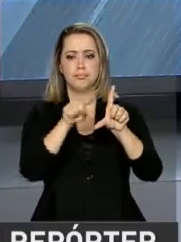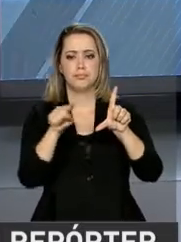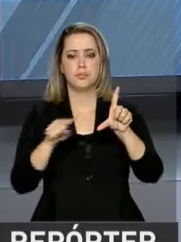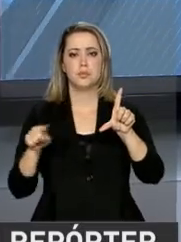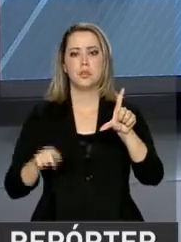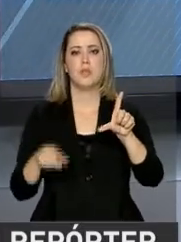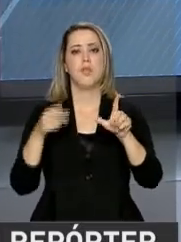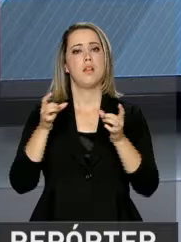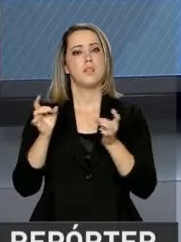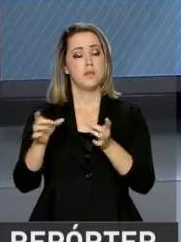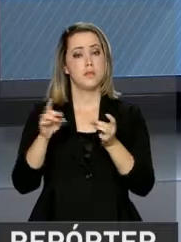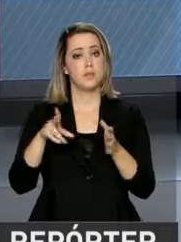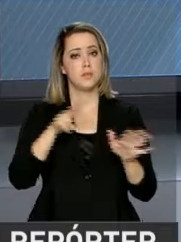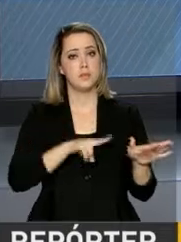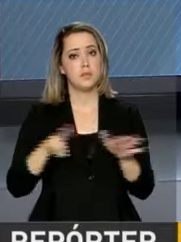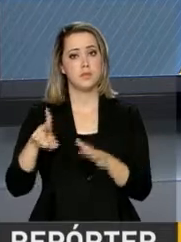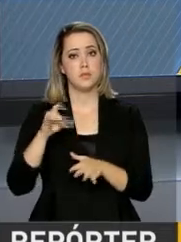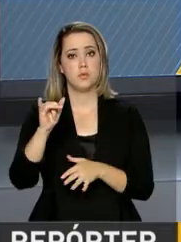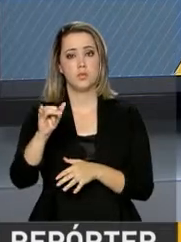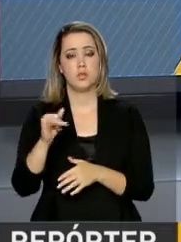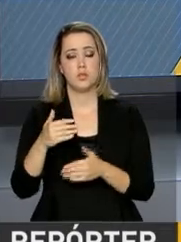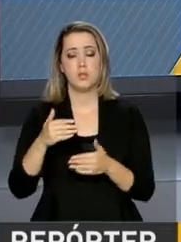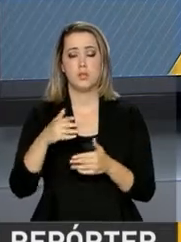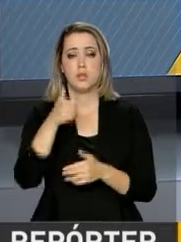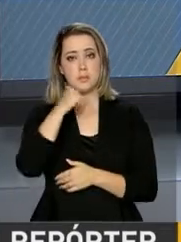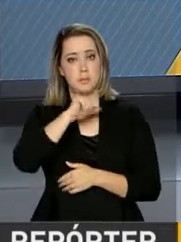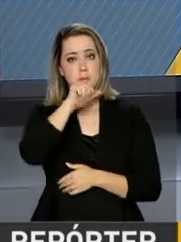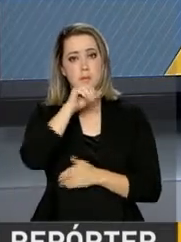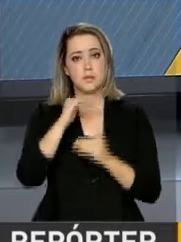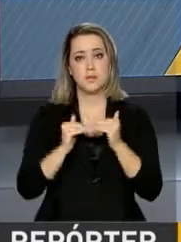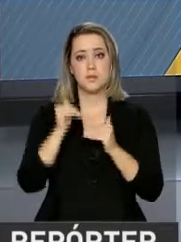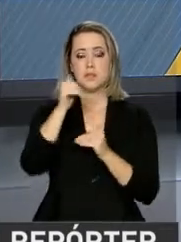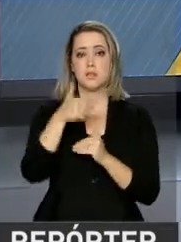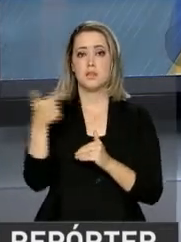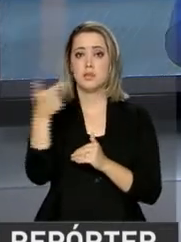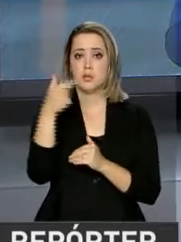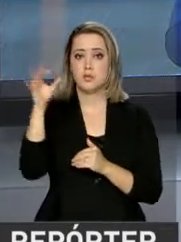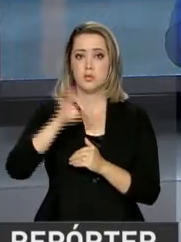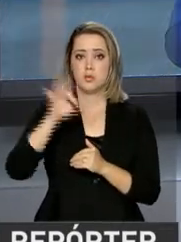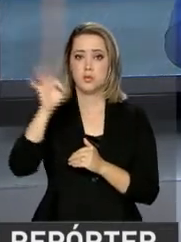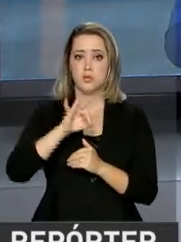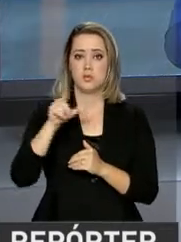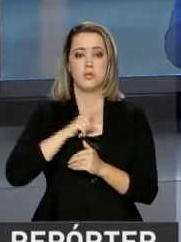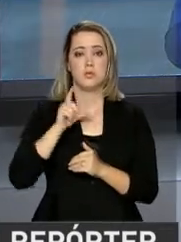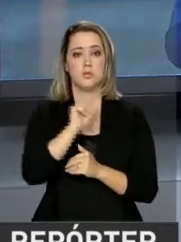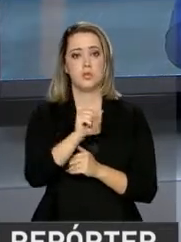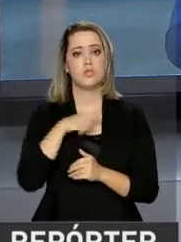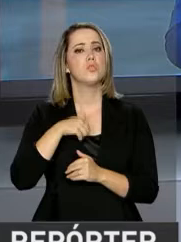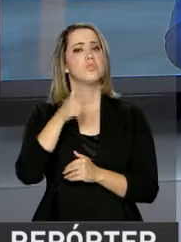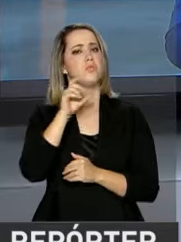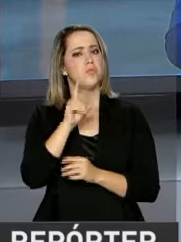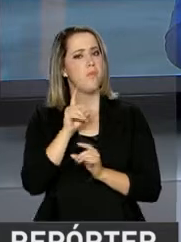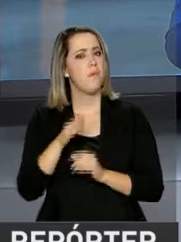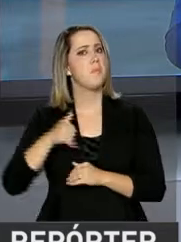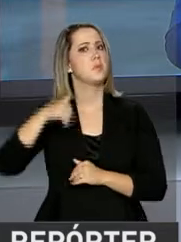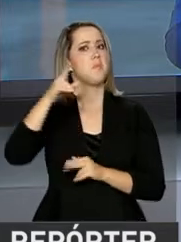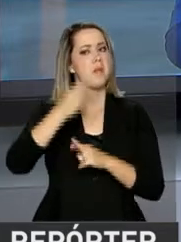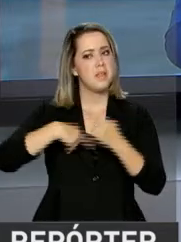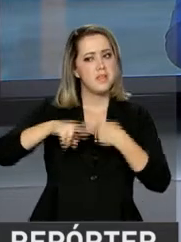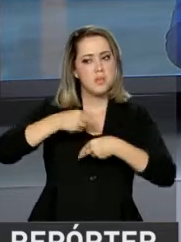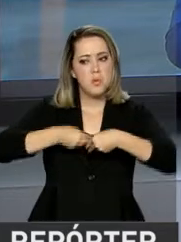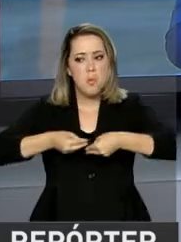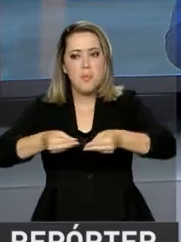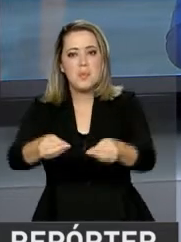do dia das mães cresceram 2% então quer dizer que a gente teve um dia das mães com mais presente para as mães